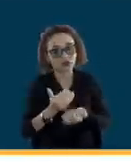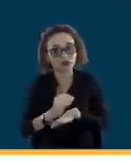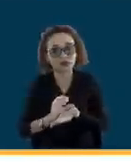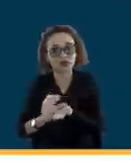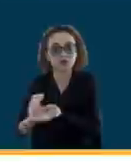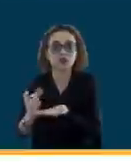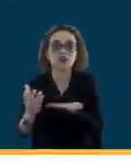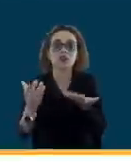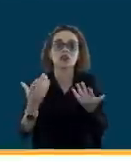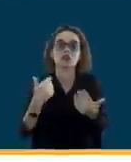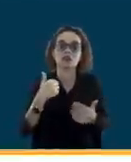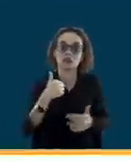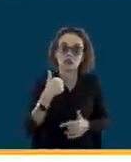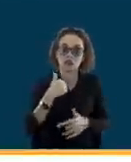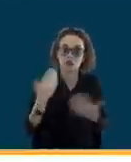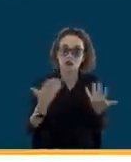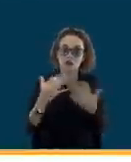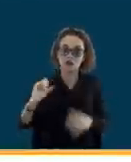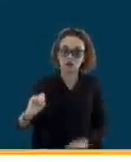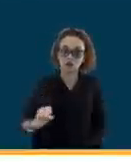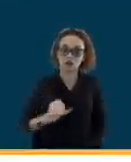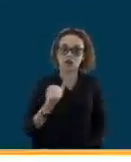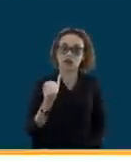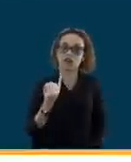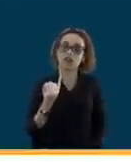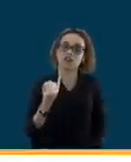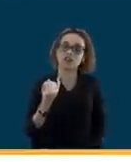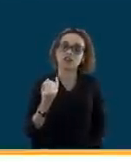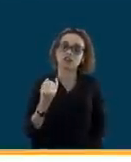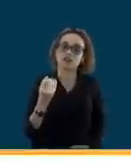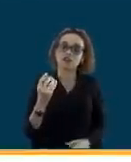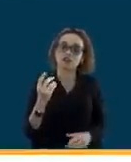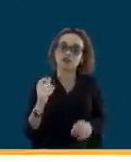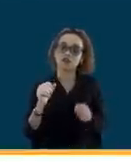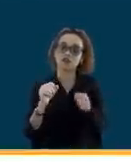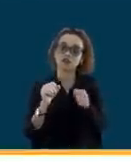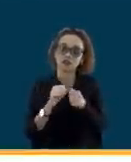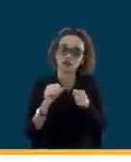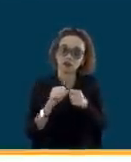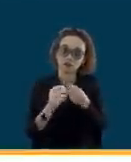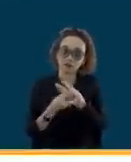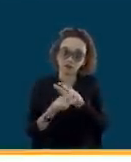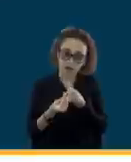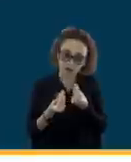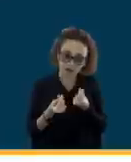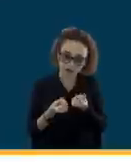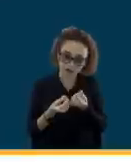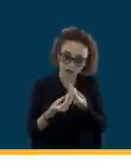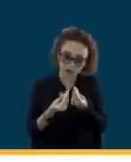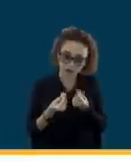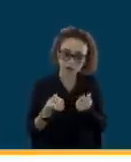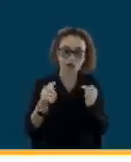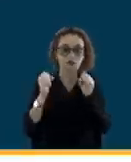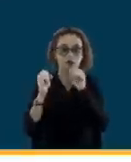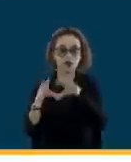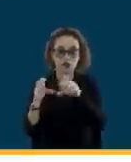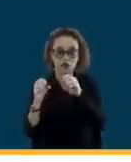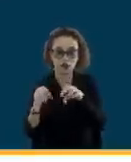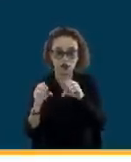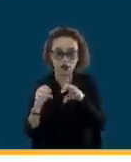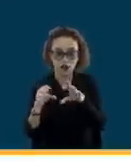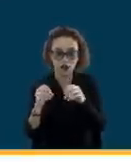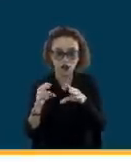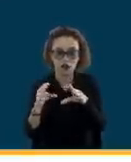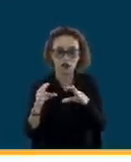teria oportunidade em seguida de fazer uma uma aula mais